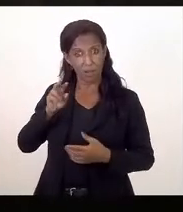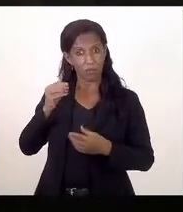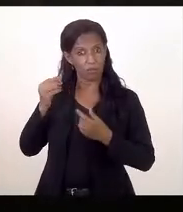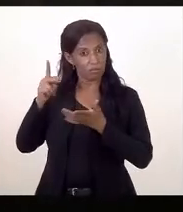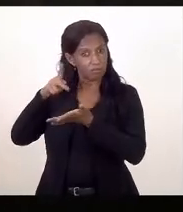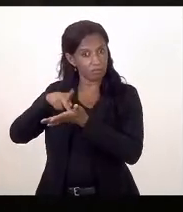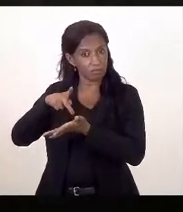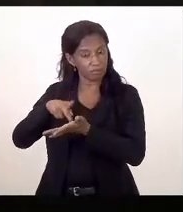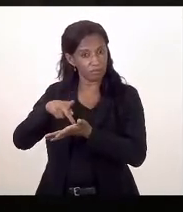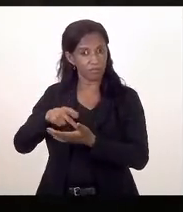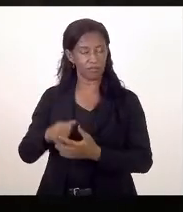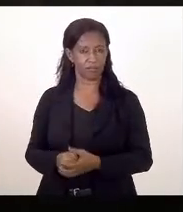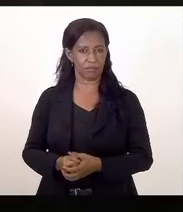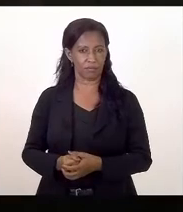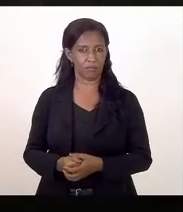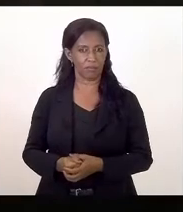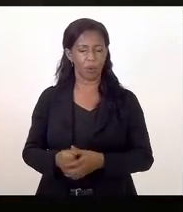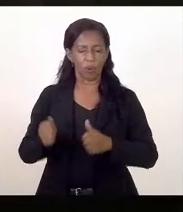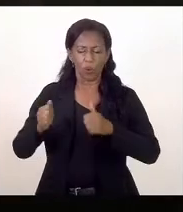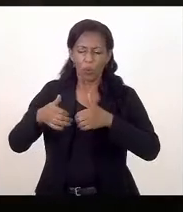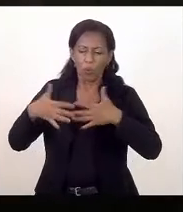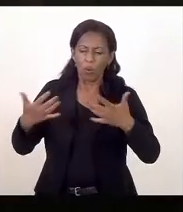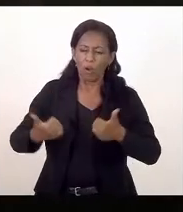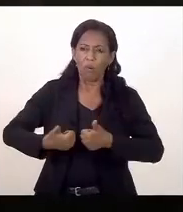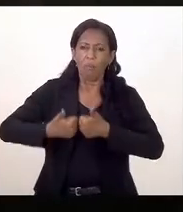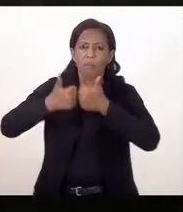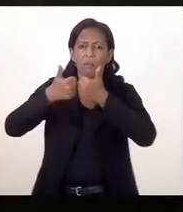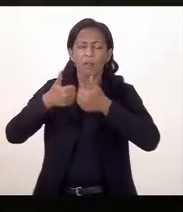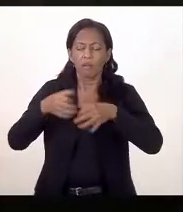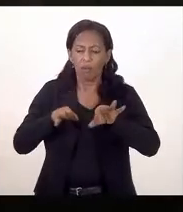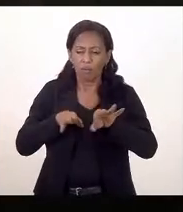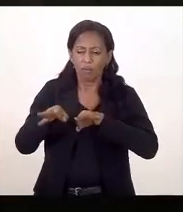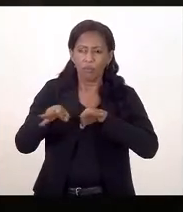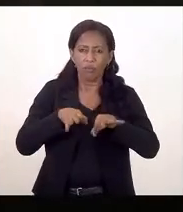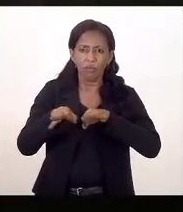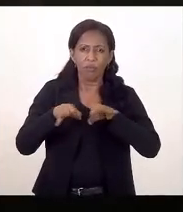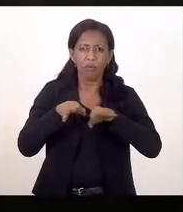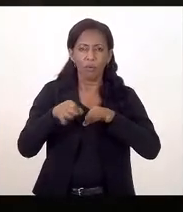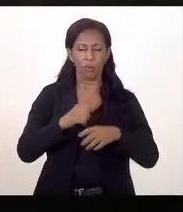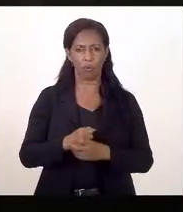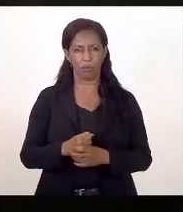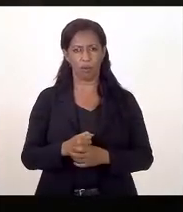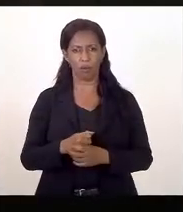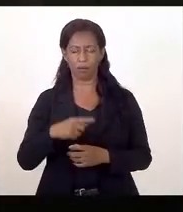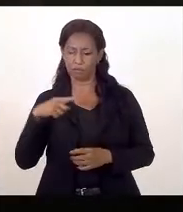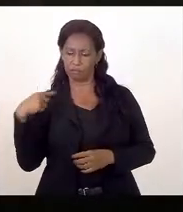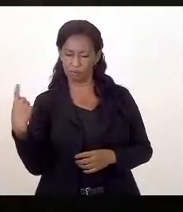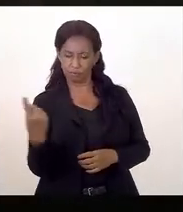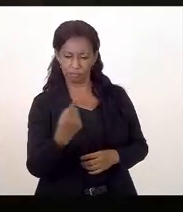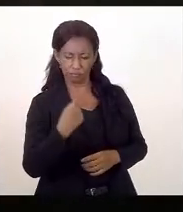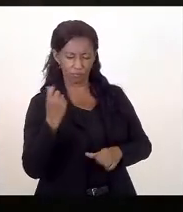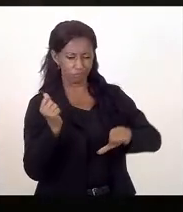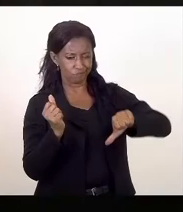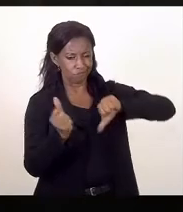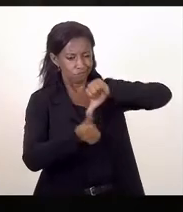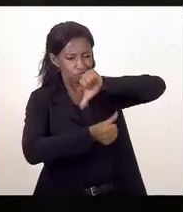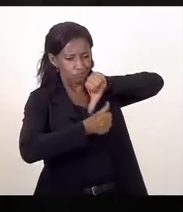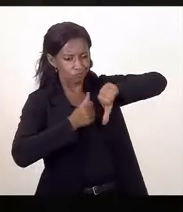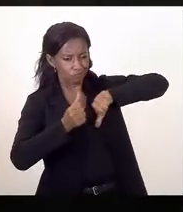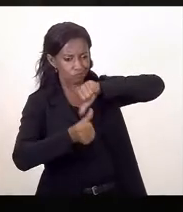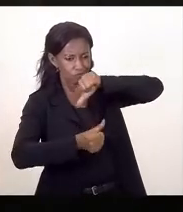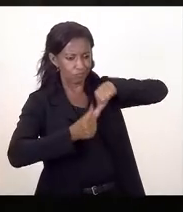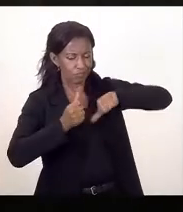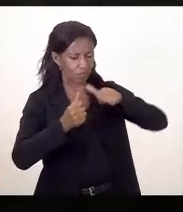qual a melhor forma de nós transformarmos esta